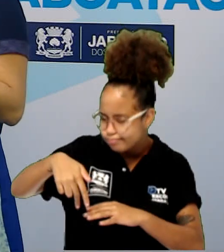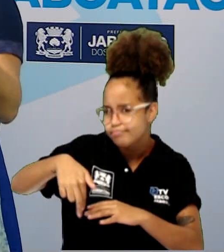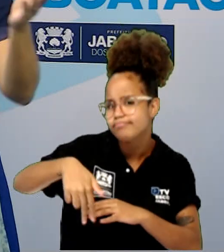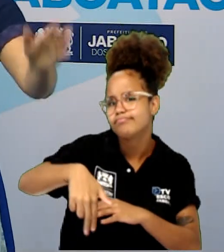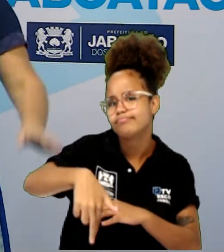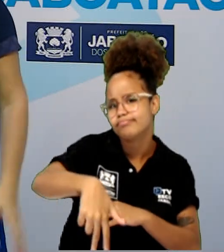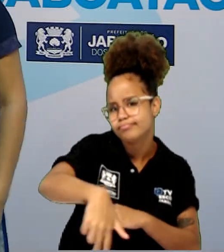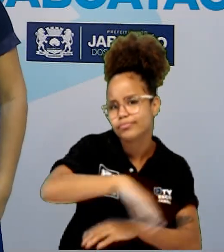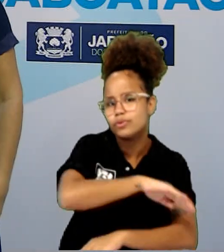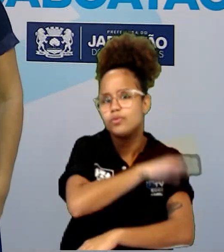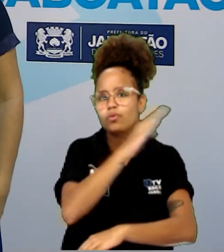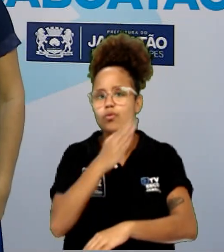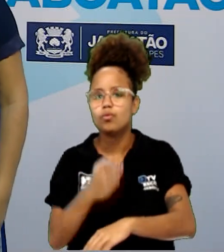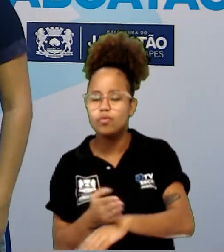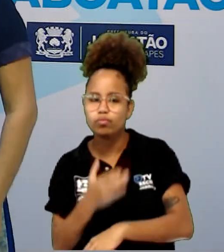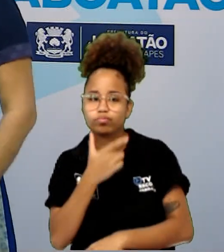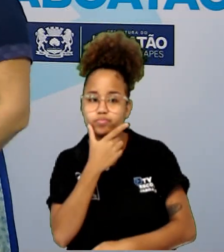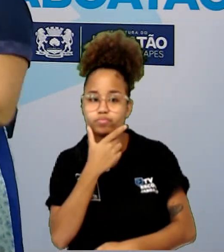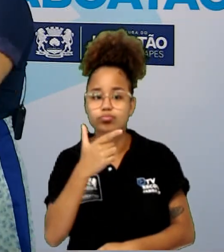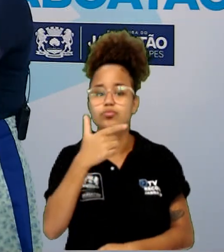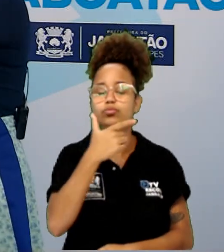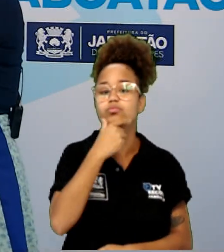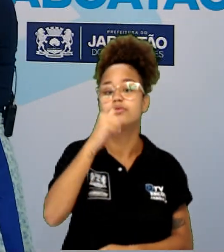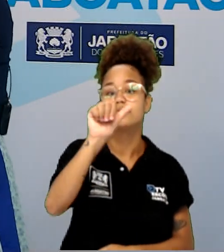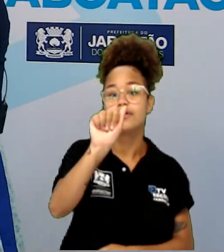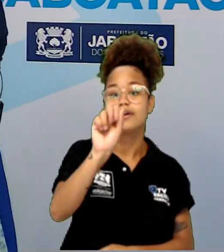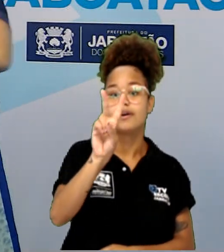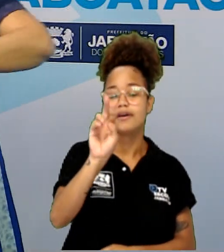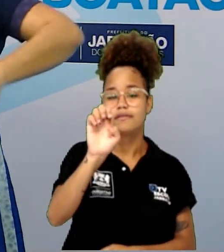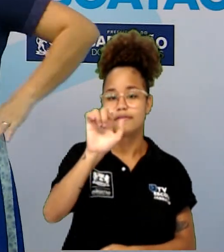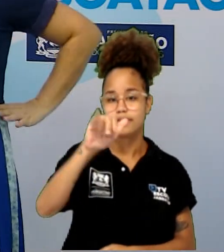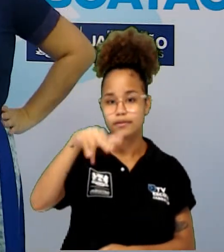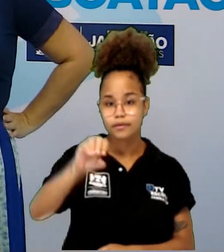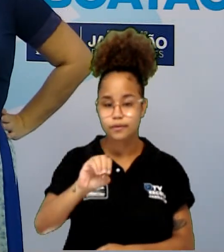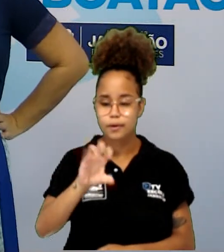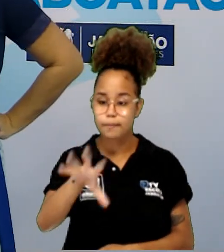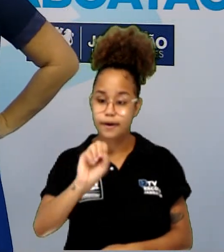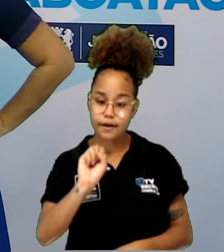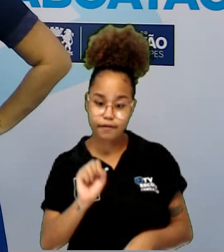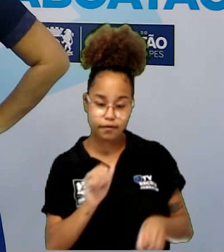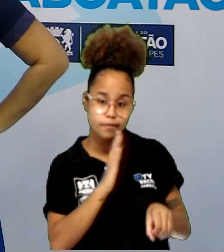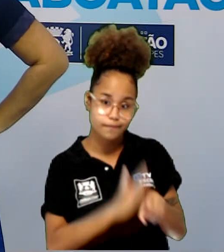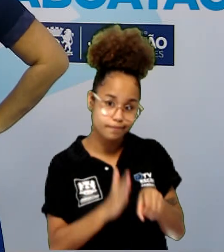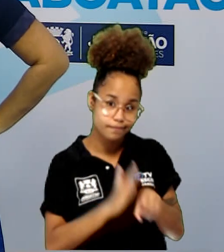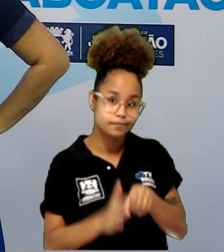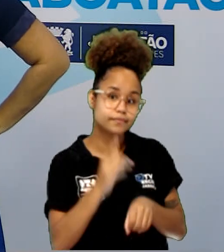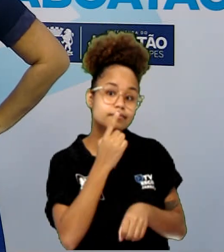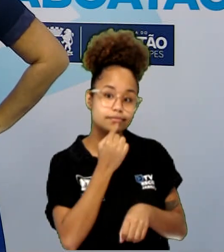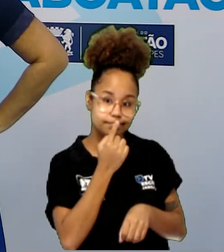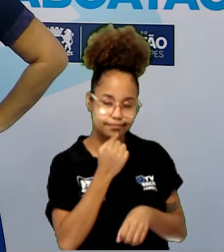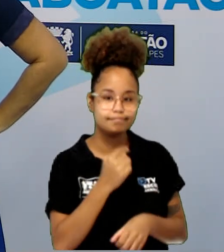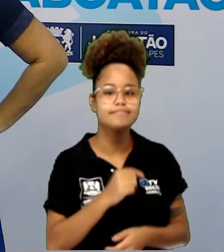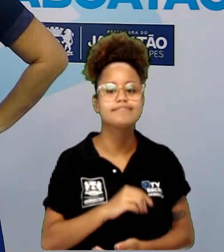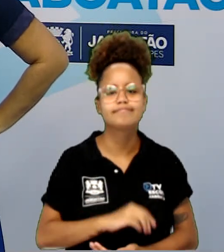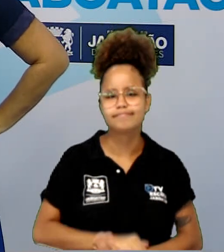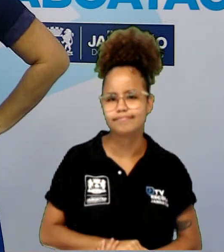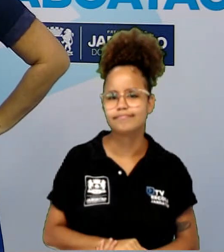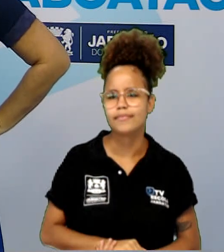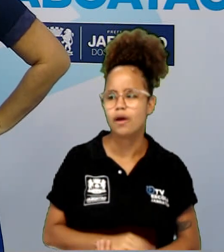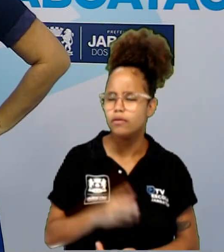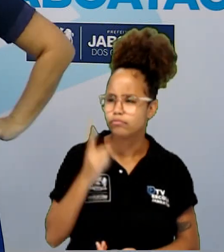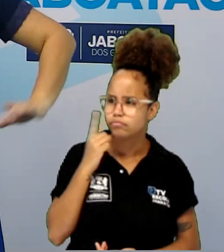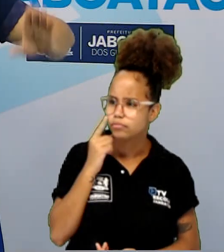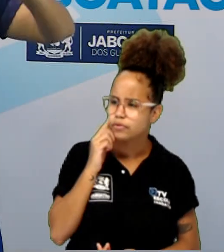o pobre do Avelino, que colhia beterraba na sua horta. Olha, quando Avelino